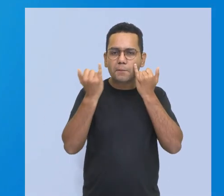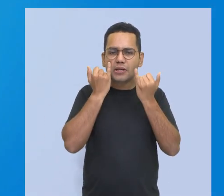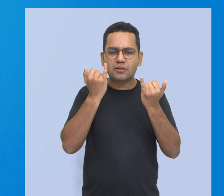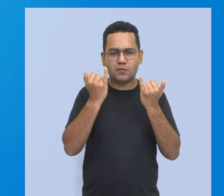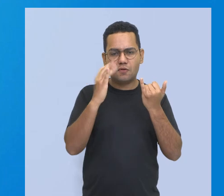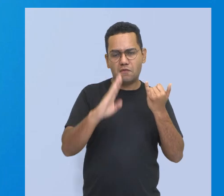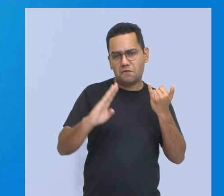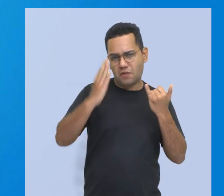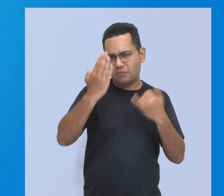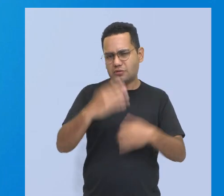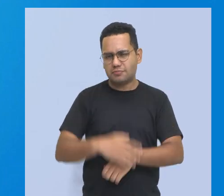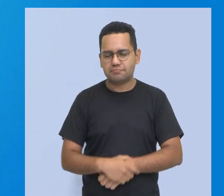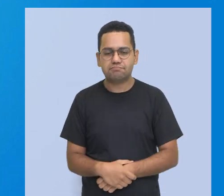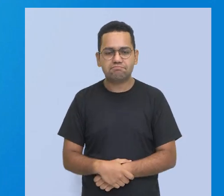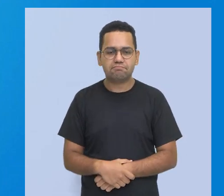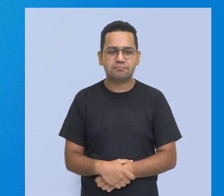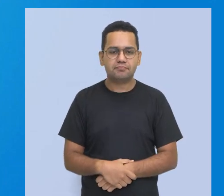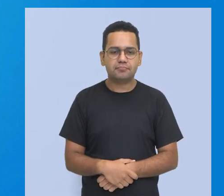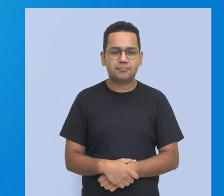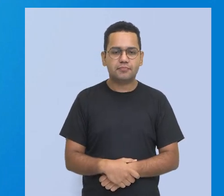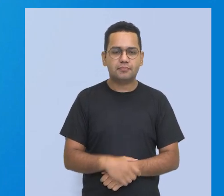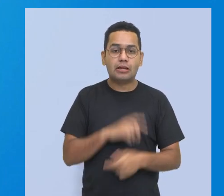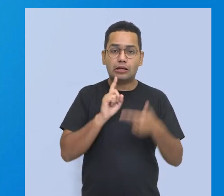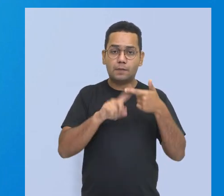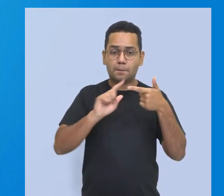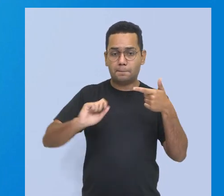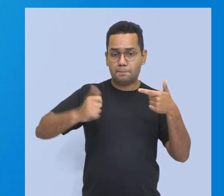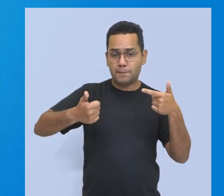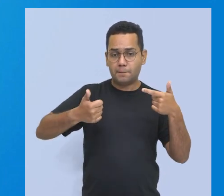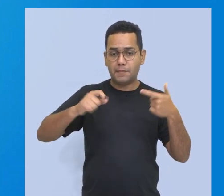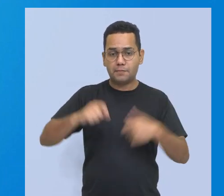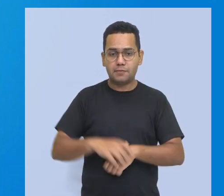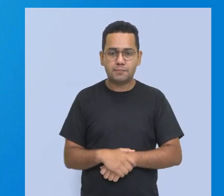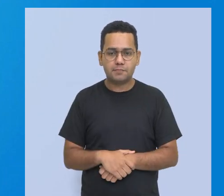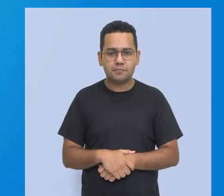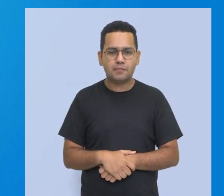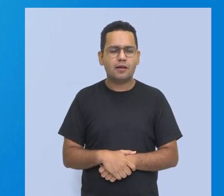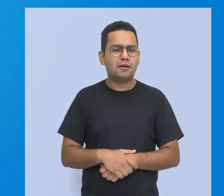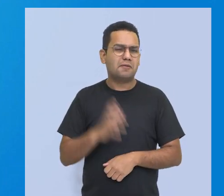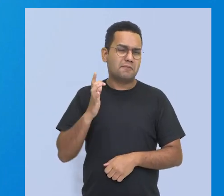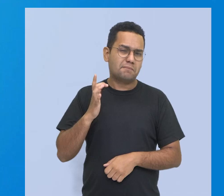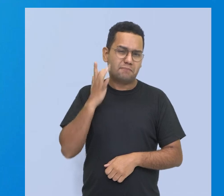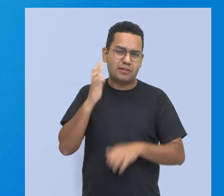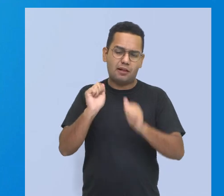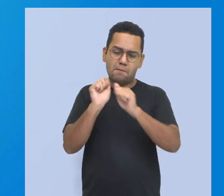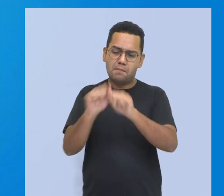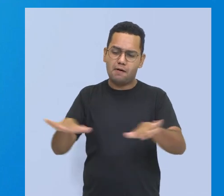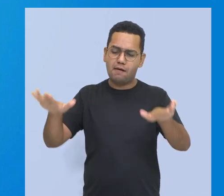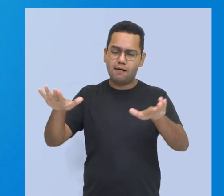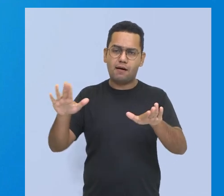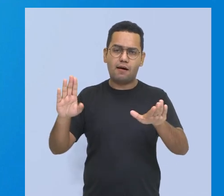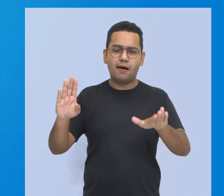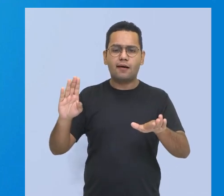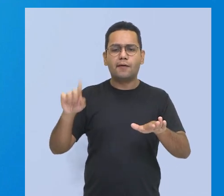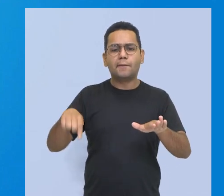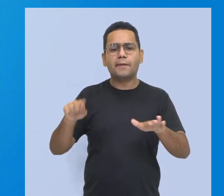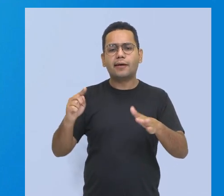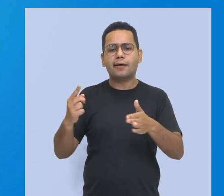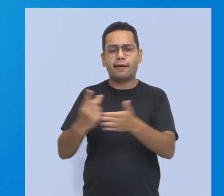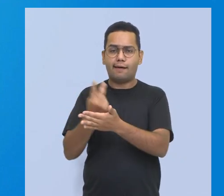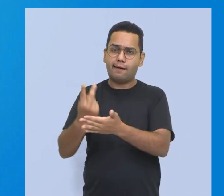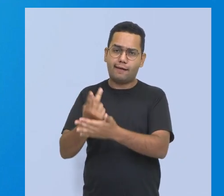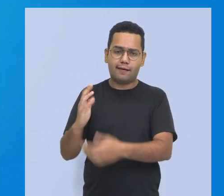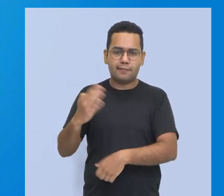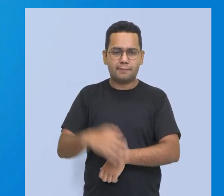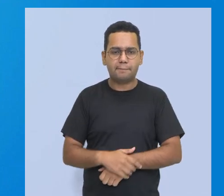news. Nesse caso, temos aqui a facilidade em disseminação de informações, propagação